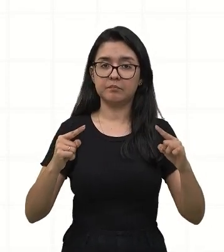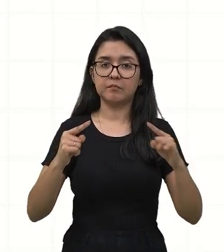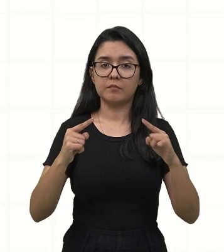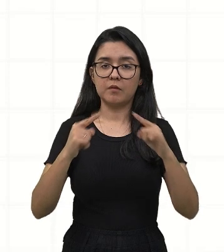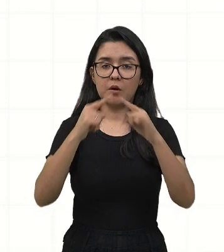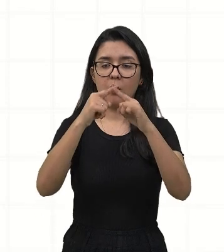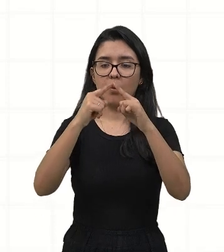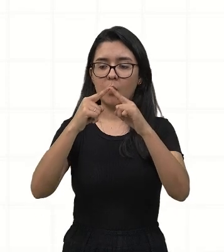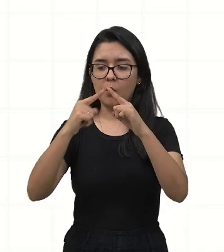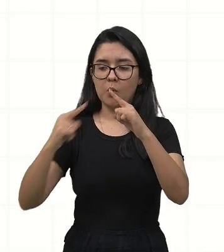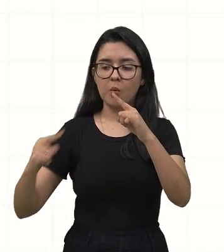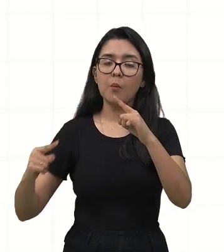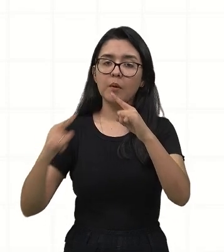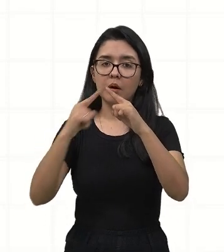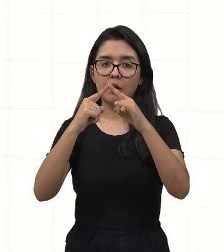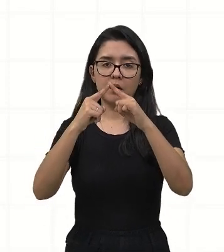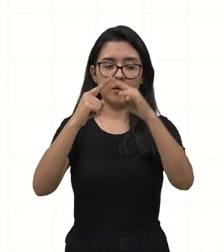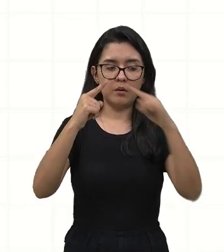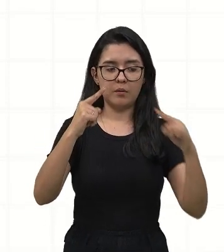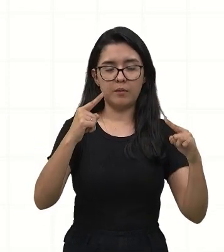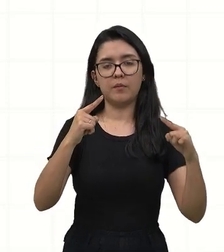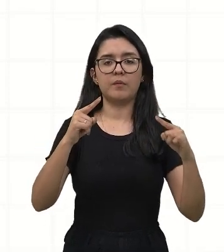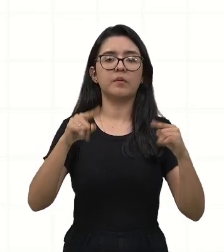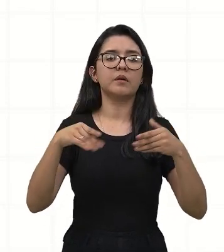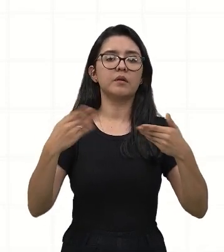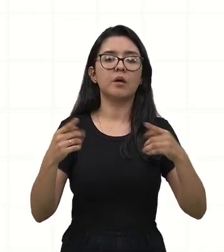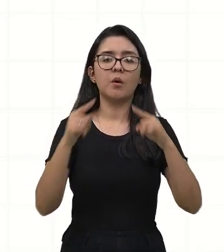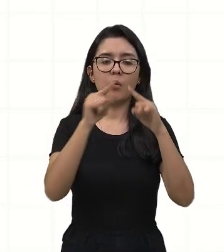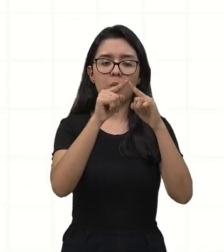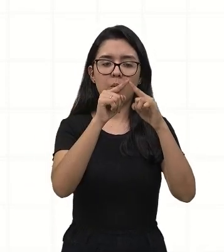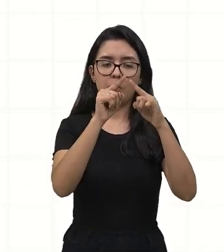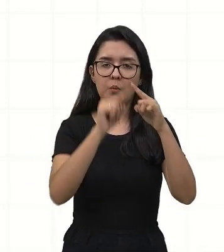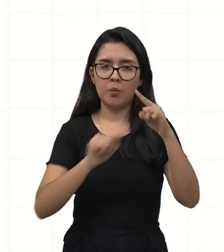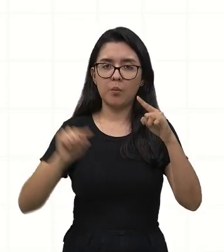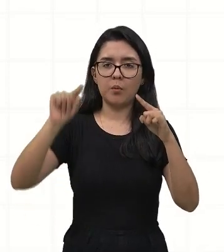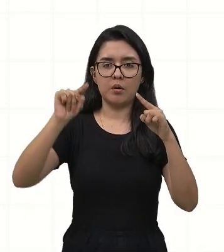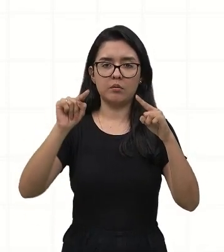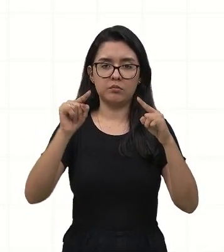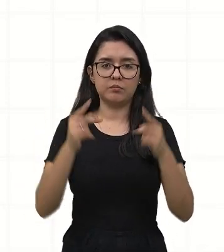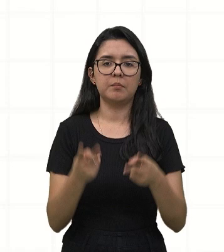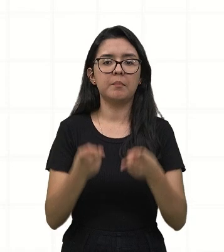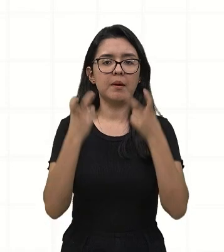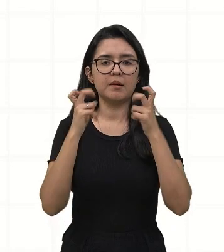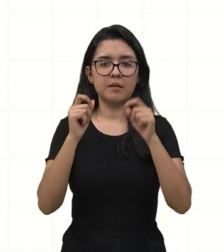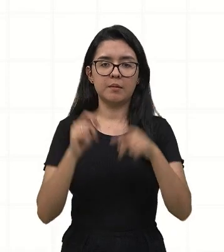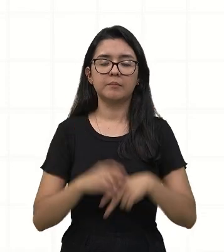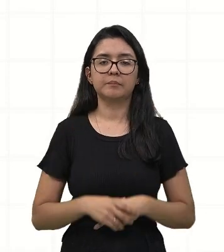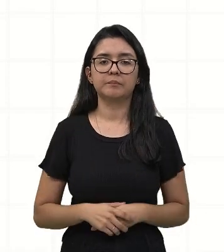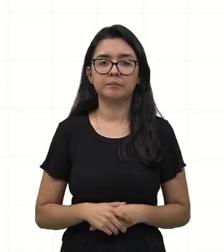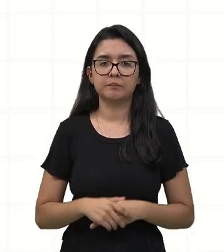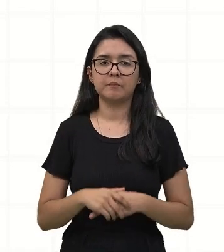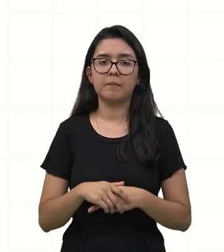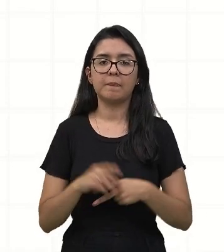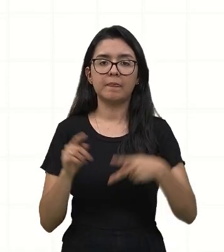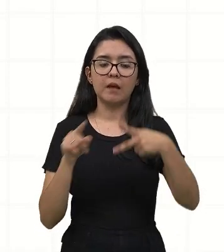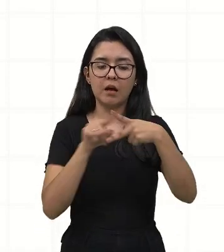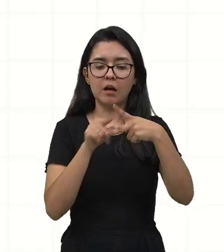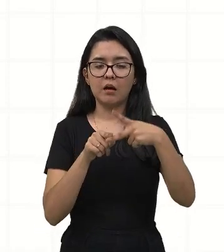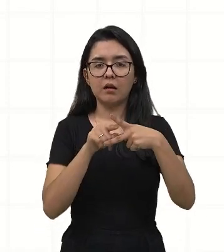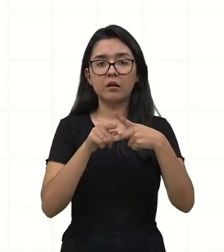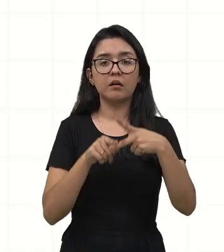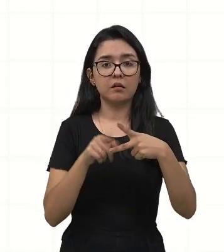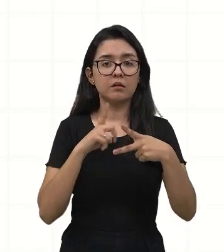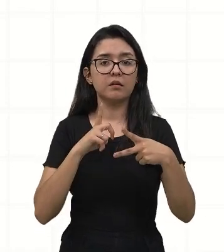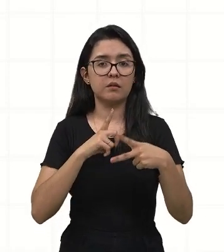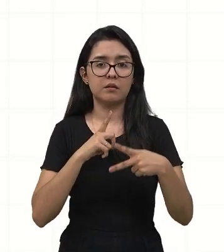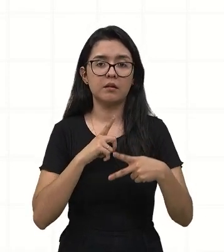semirreta. E o ângulo, meus queridos alunos, é justamente esta abertura, tá bom? Lembrando que essa abertura tem